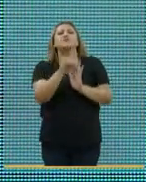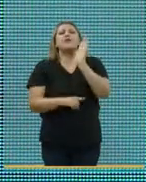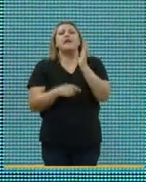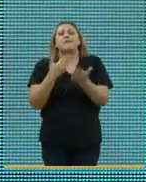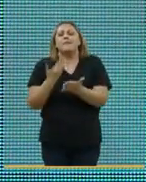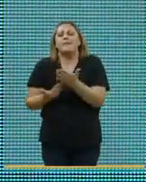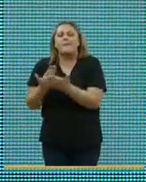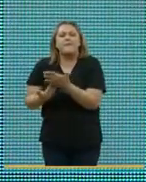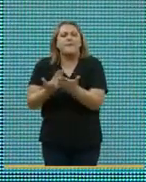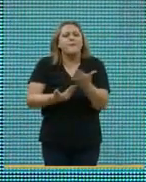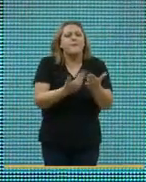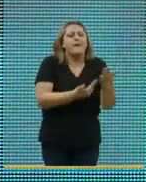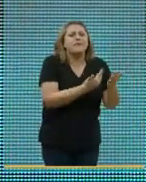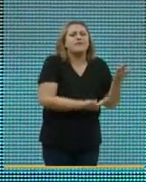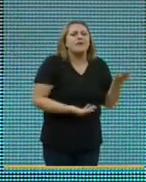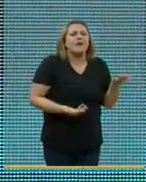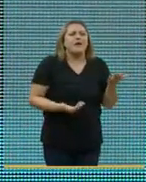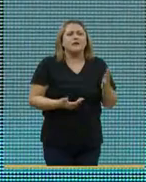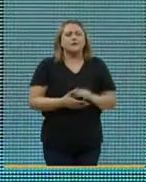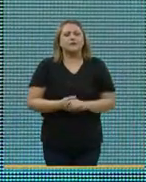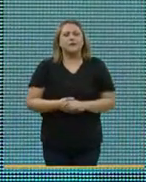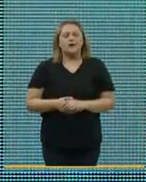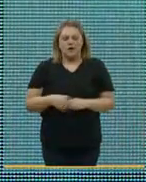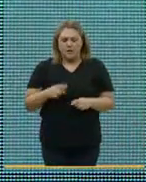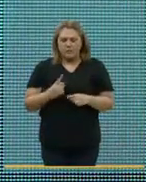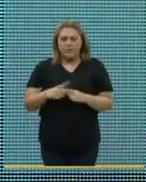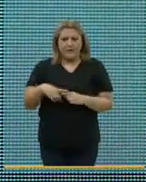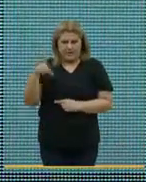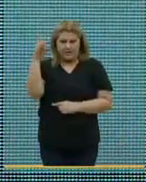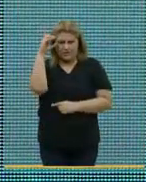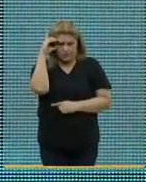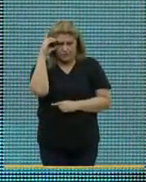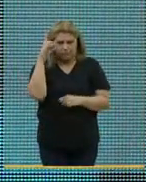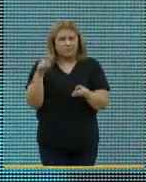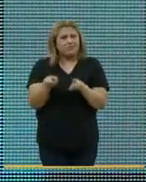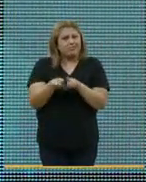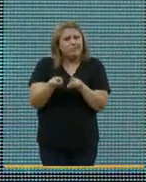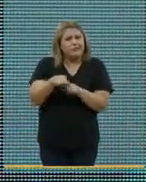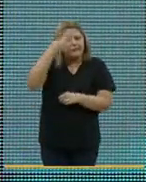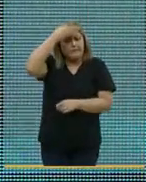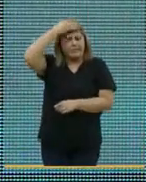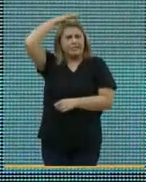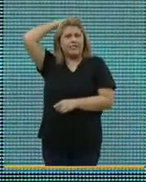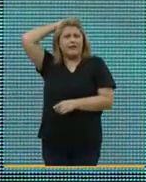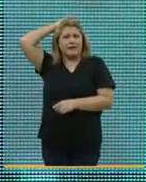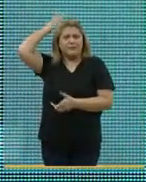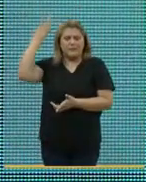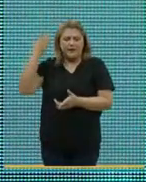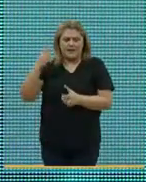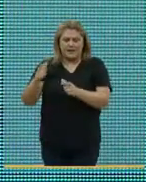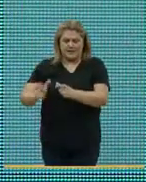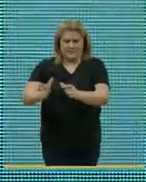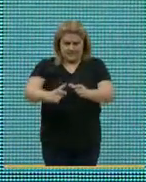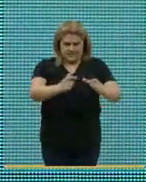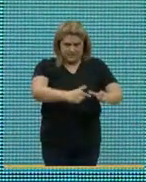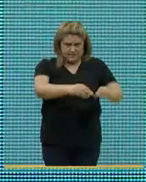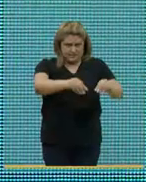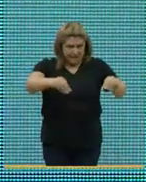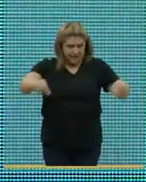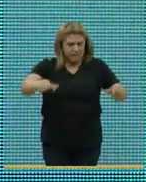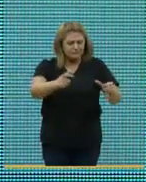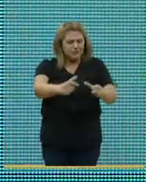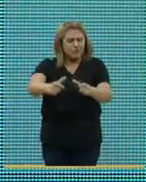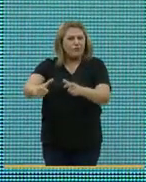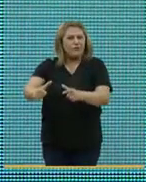retrocederam na questão indígena o governo dilma temer levou os que menos demarcaram terras indígenas